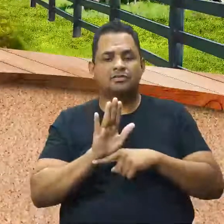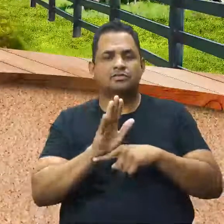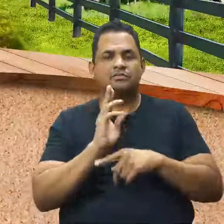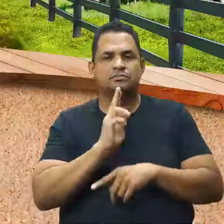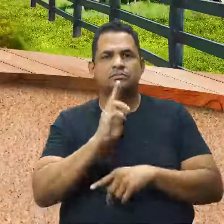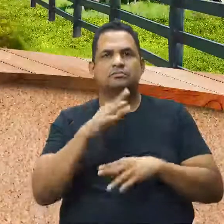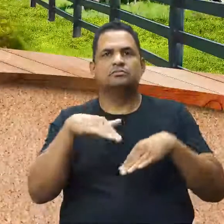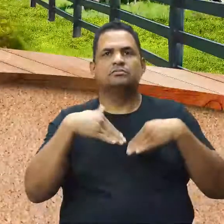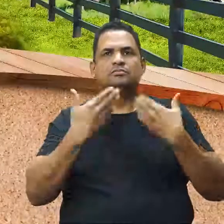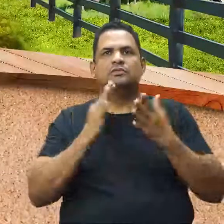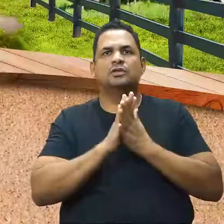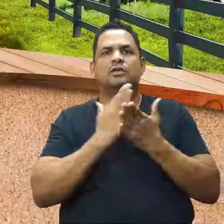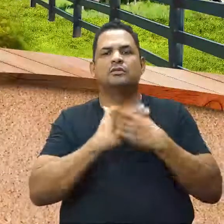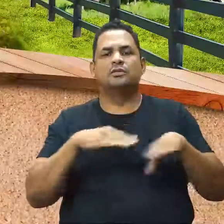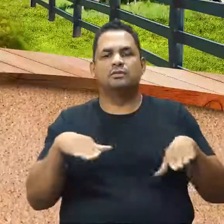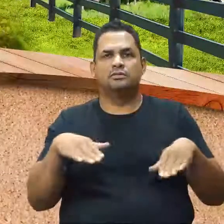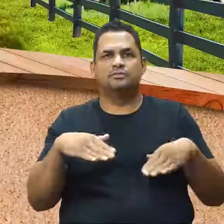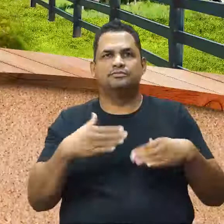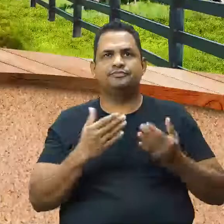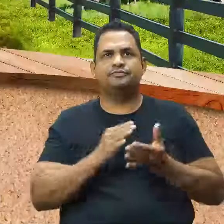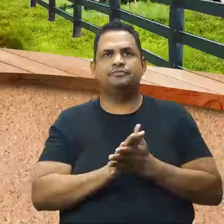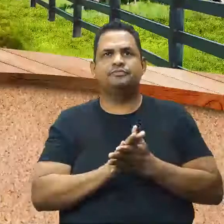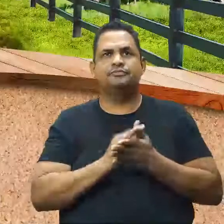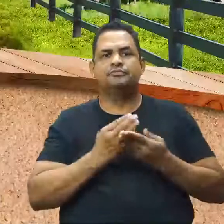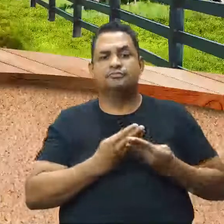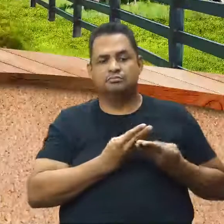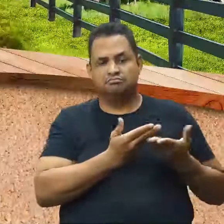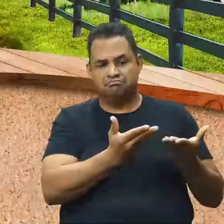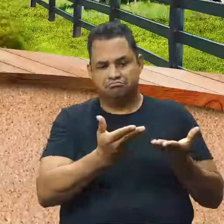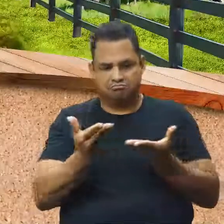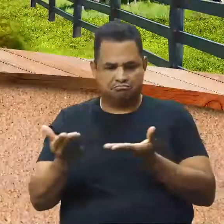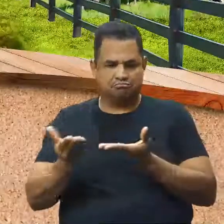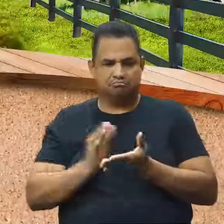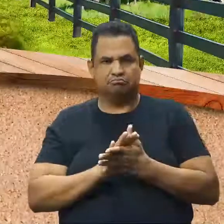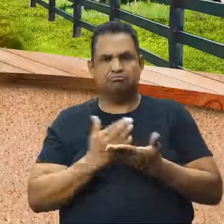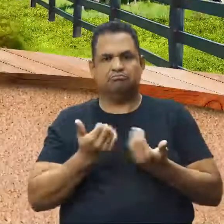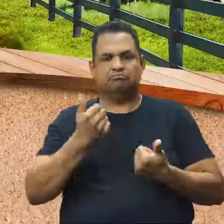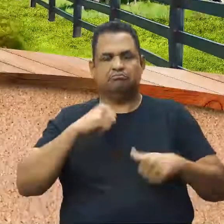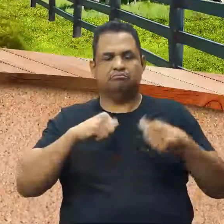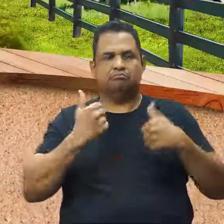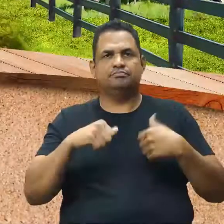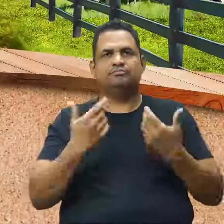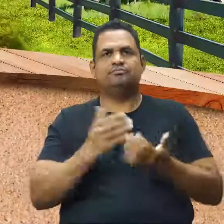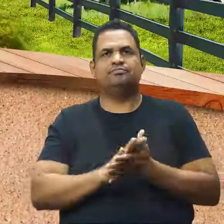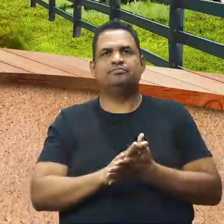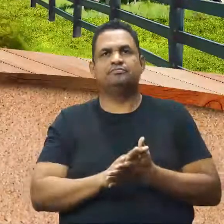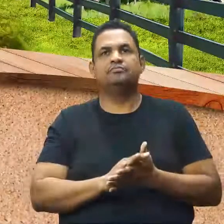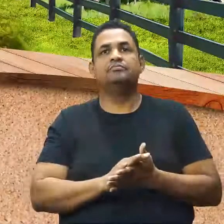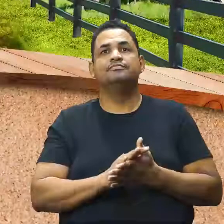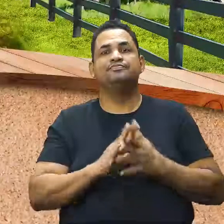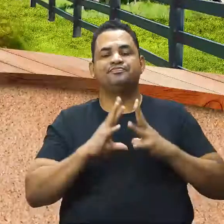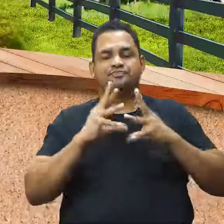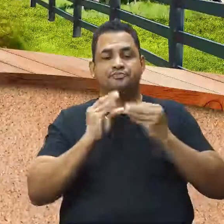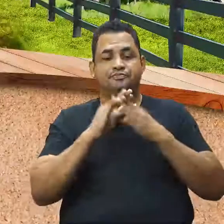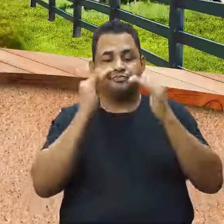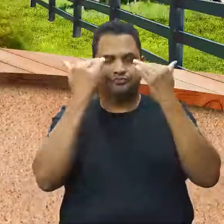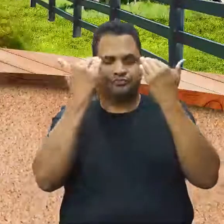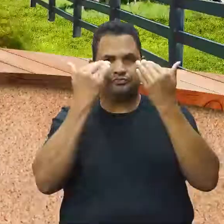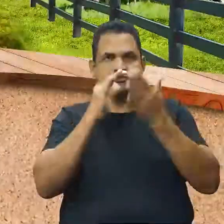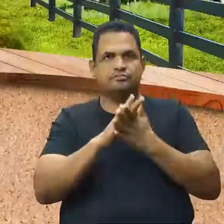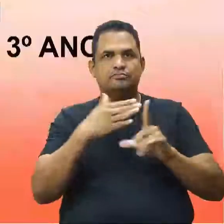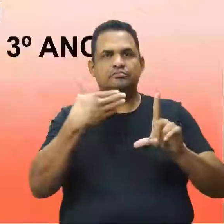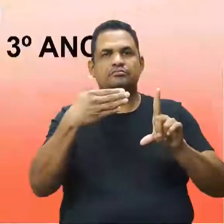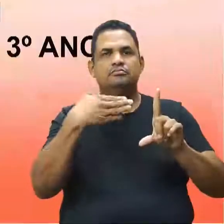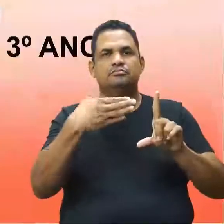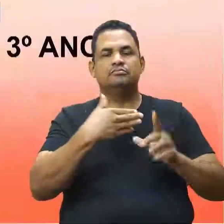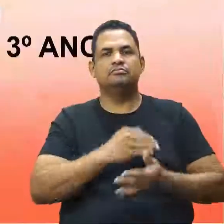que nós finalizarmos a aula, vai ser entregue para vocês a avaliação, tá bom? Então, ó, todos atentos, de olho na